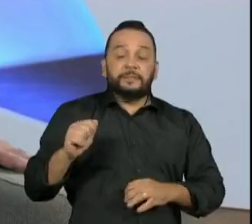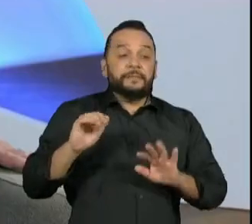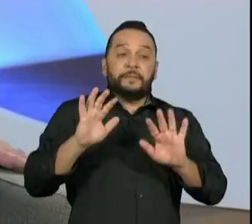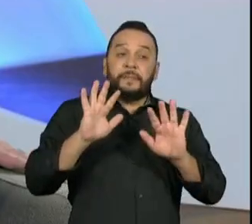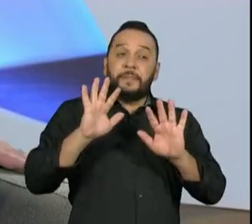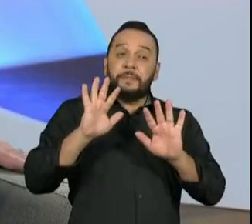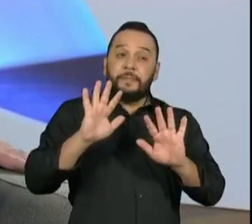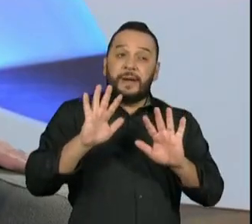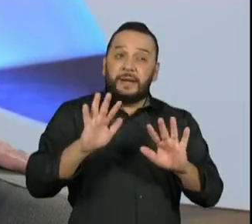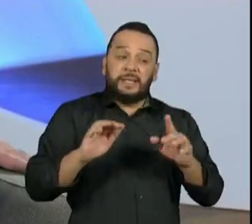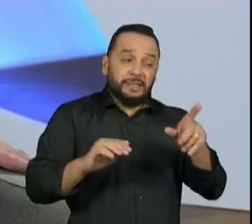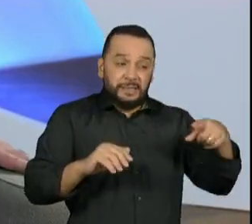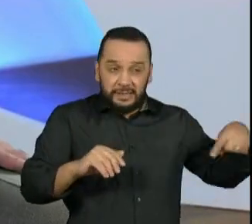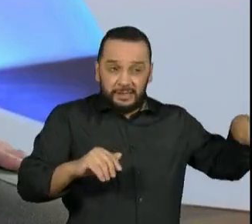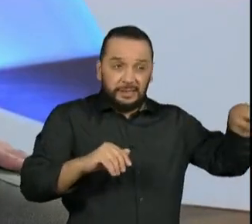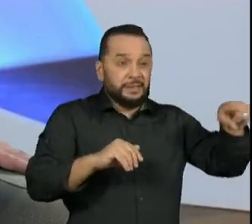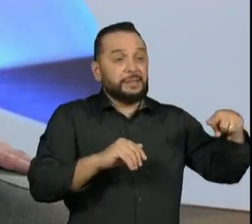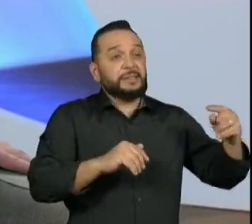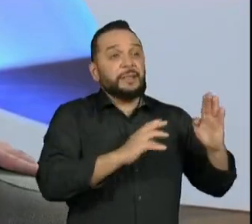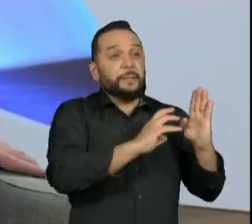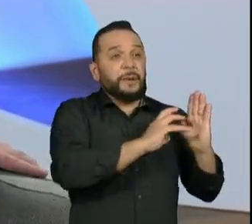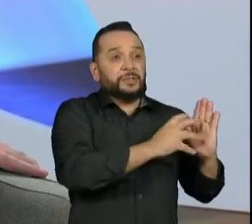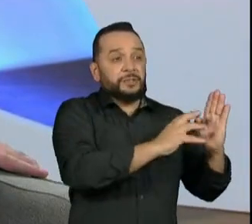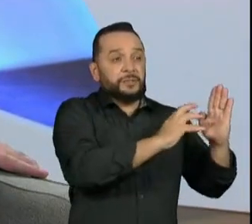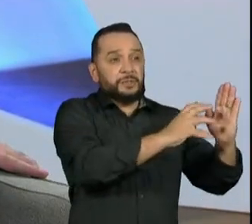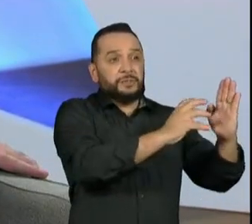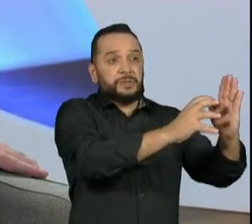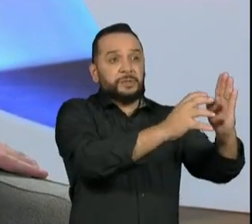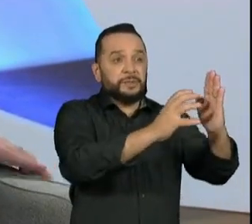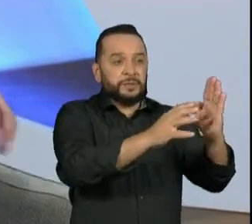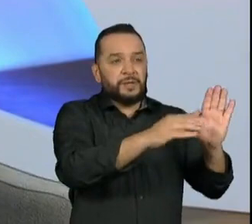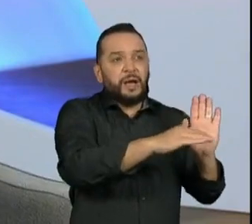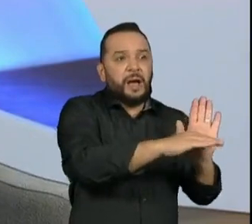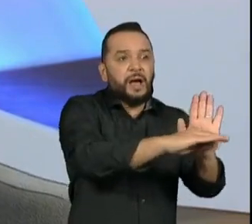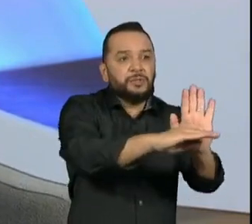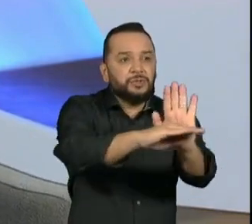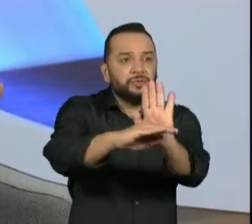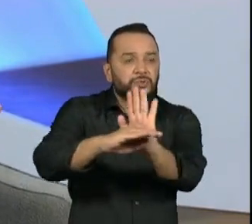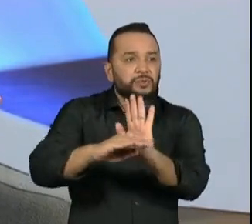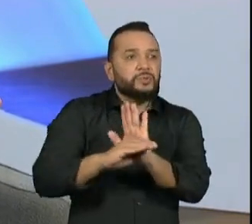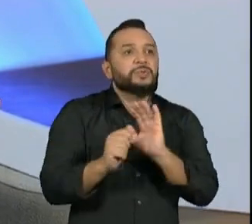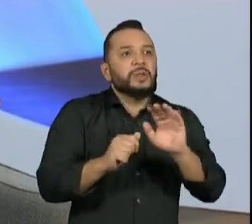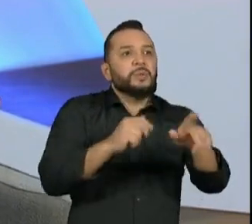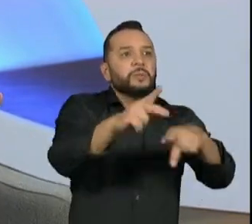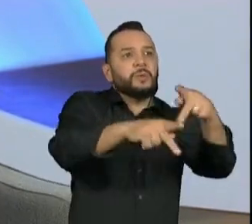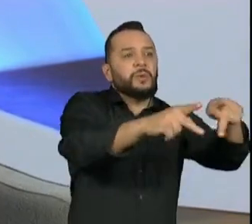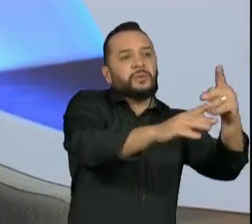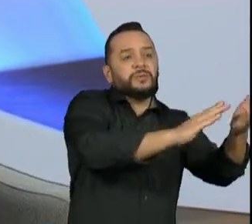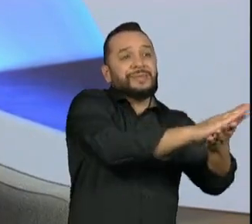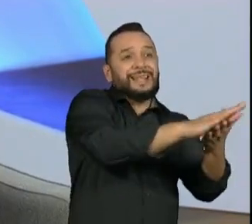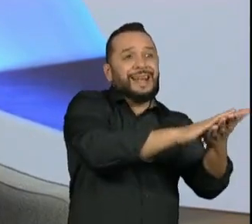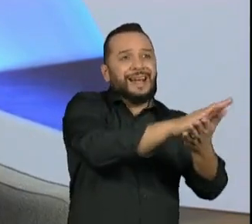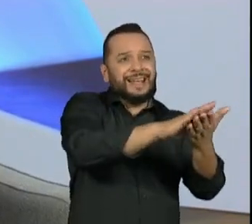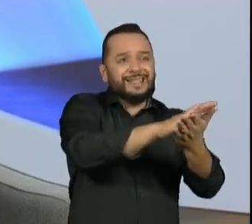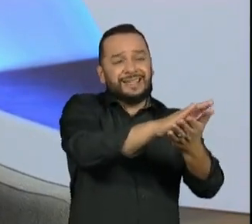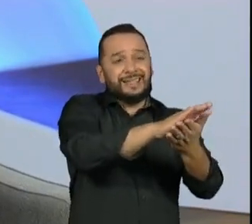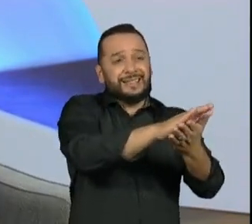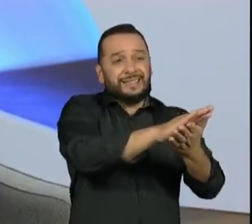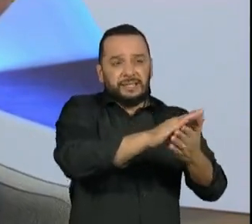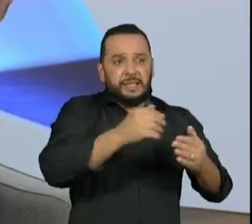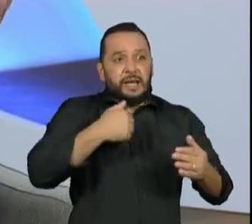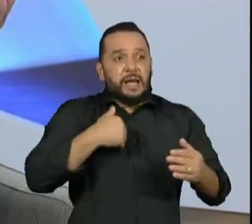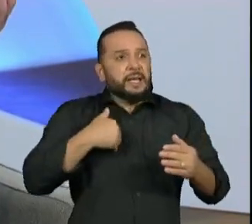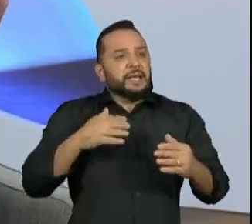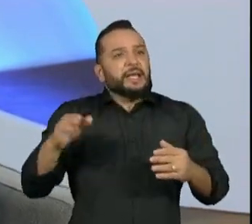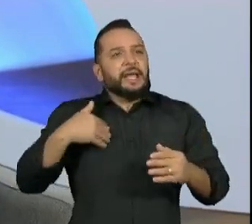problemas sérios das suas populações, o que acontece é que os líderes populistas acabam por chegar ao poder